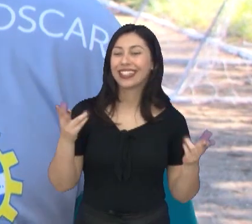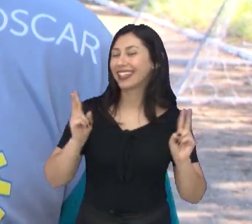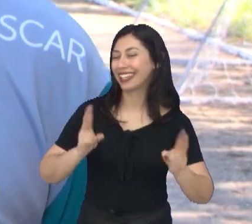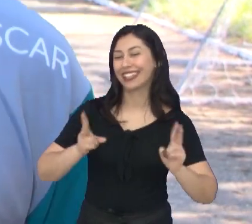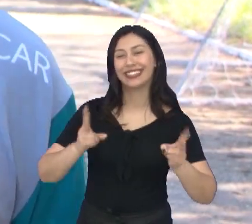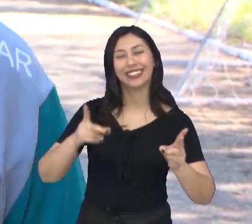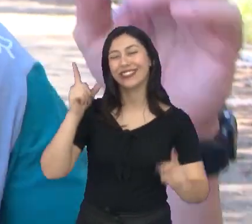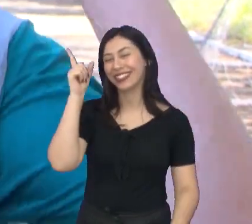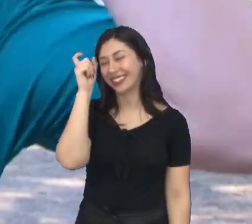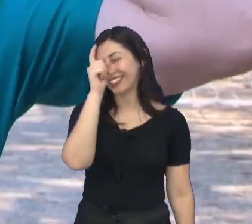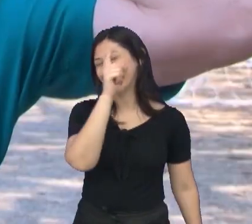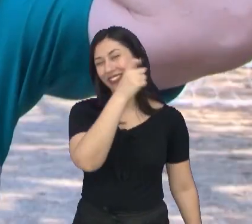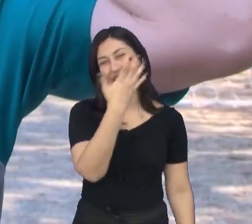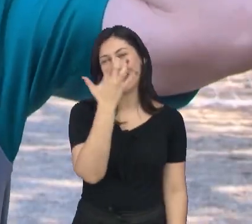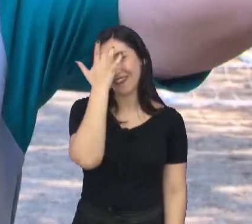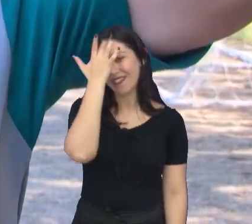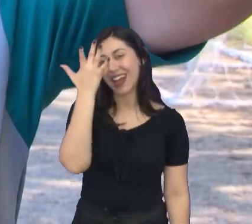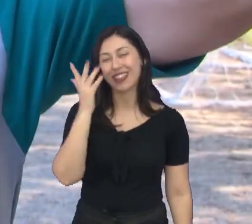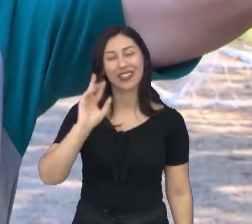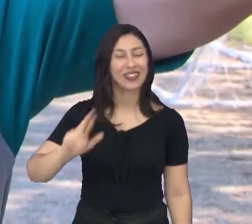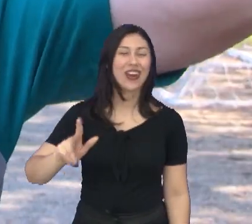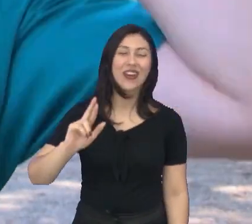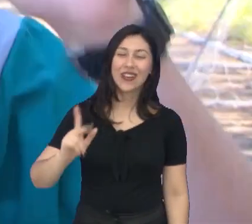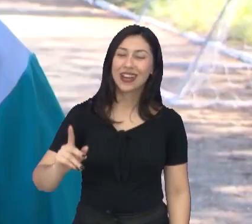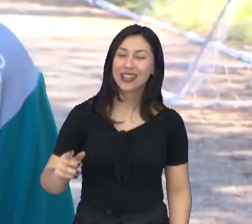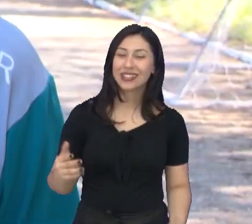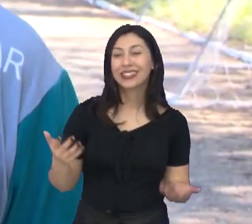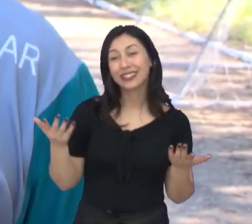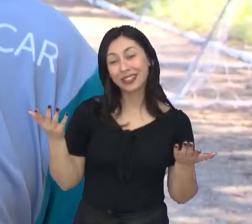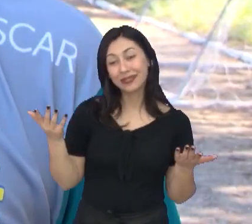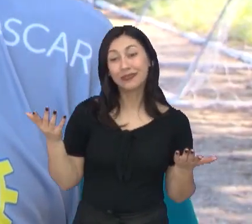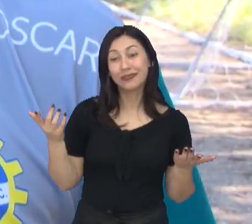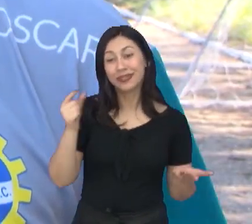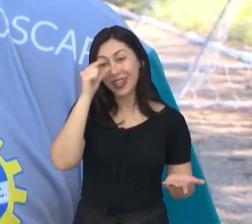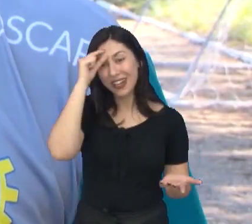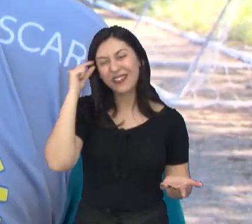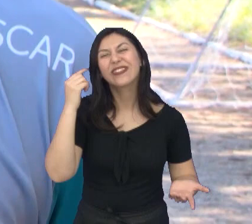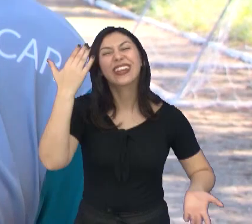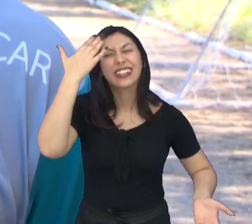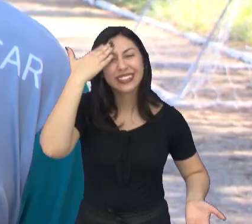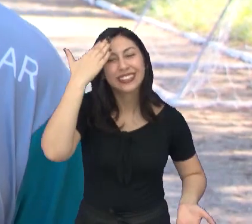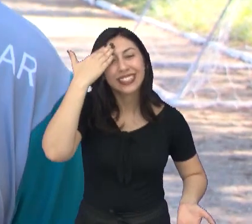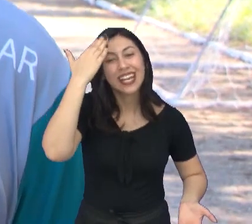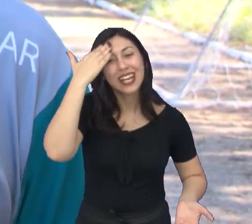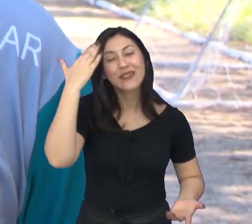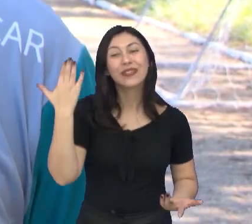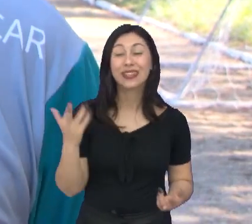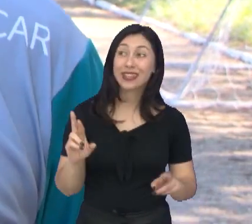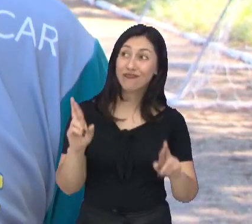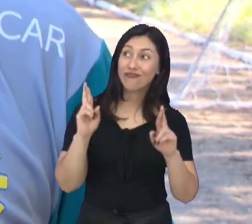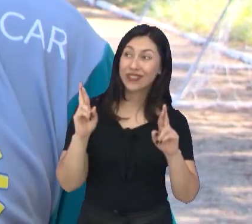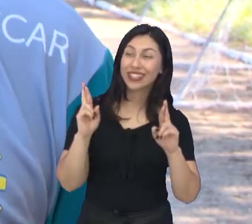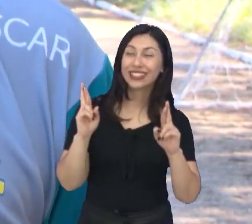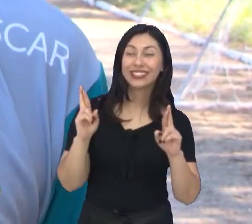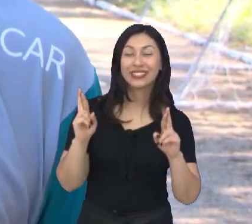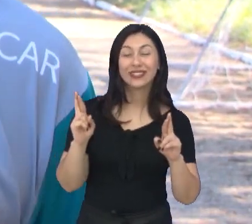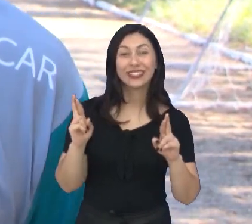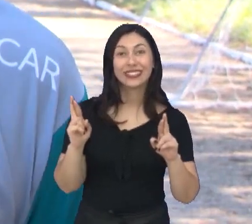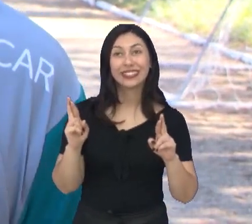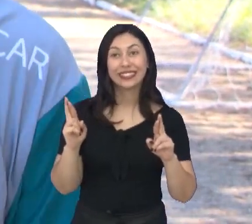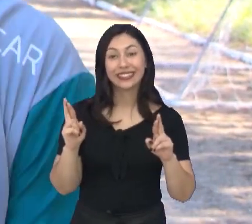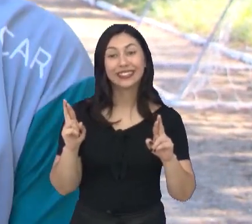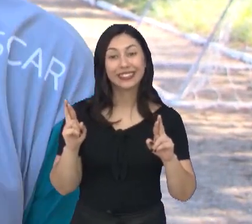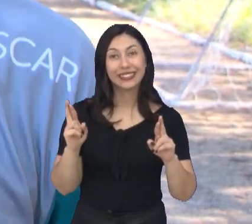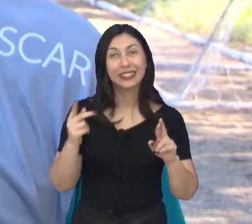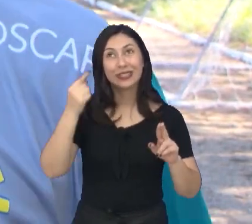difícil, não tem como falar que é fácil, né? Mas é assim, Vieira sabe que que a nossa expectativa sempre